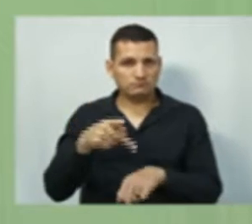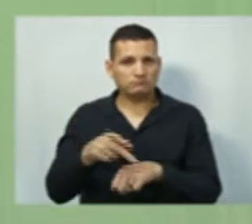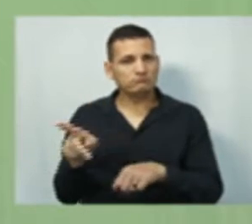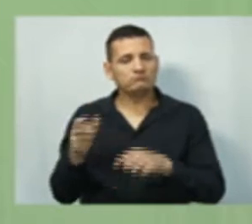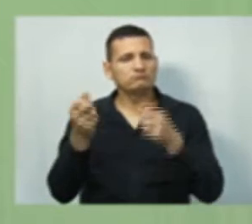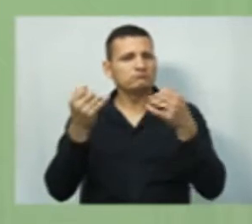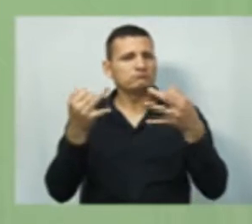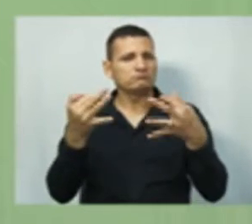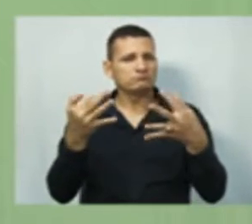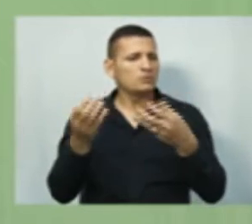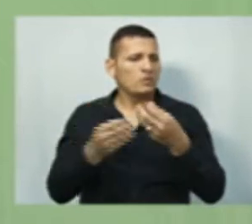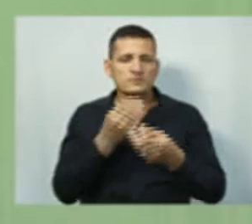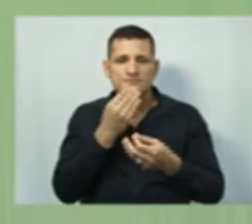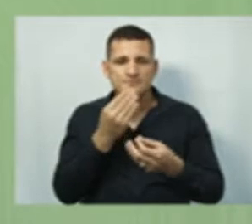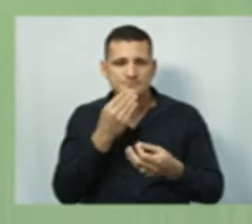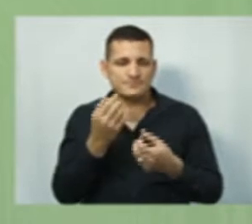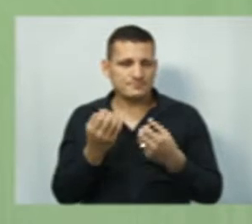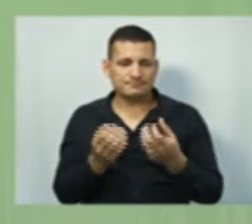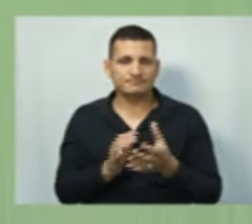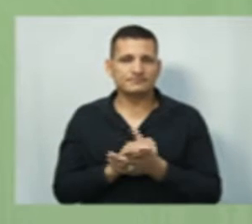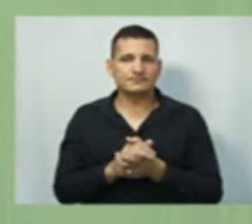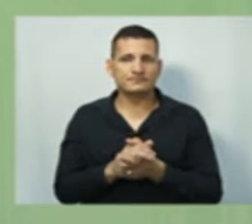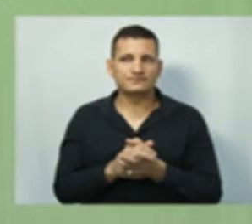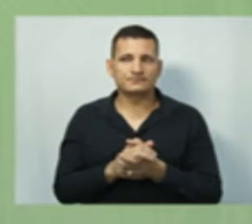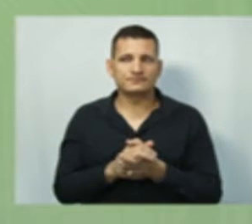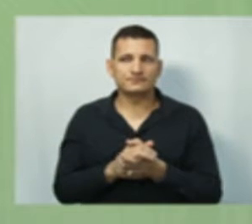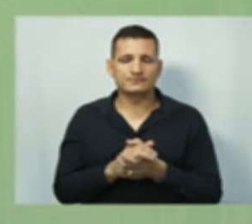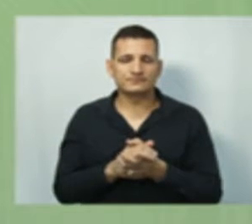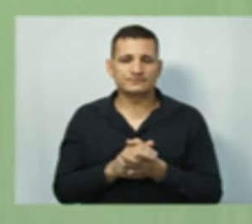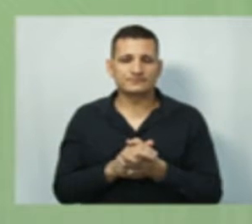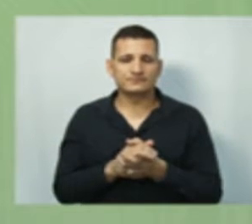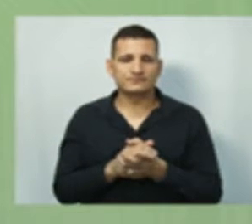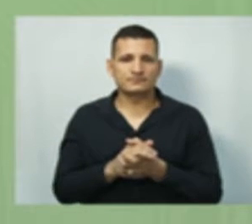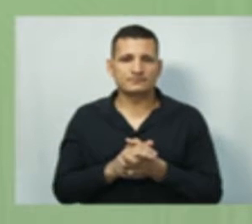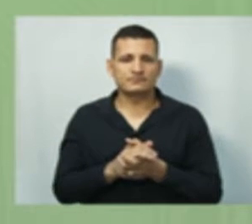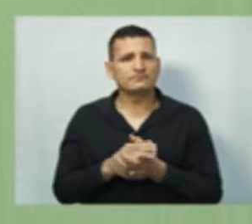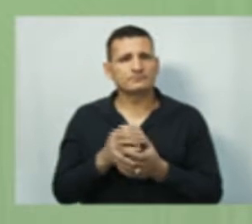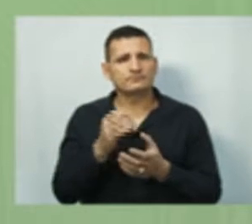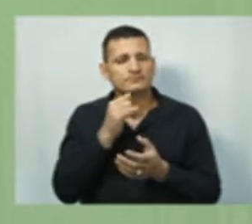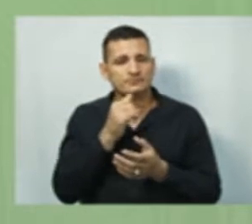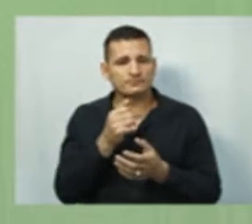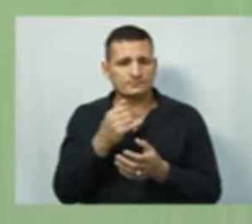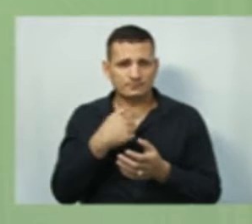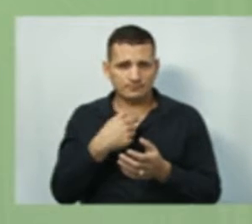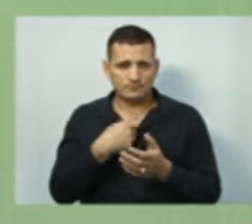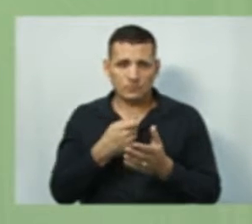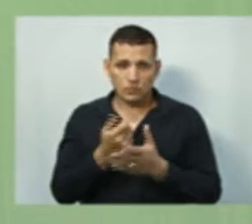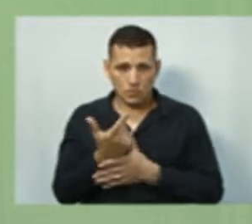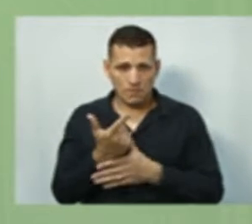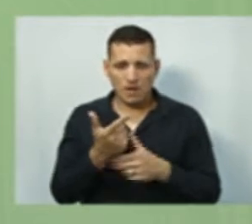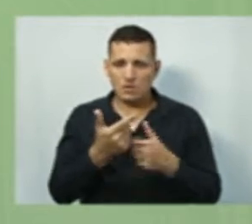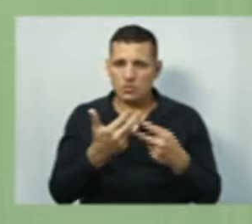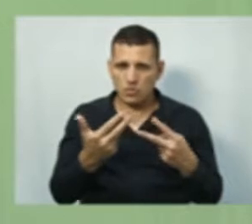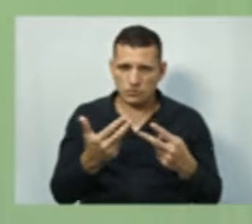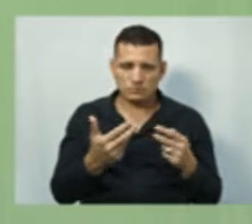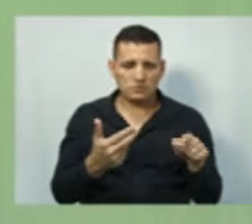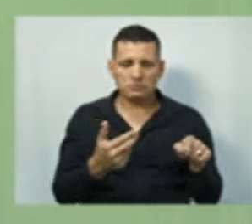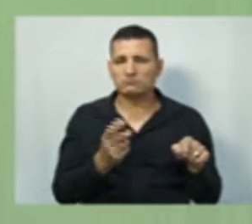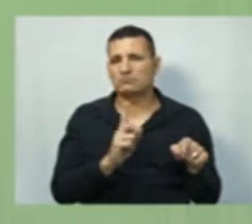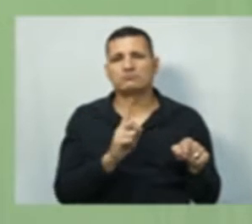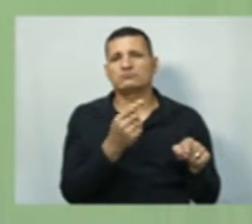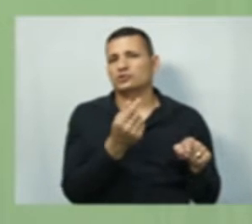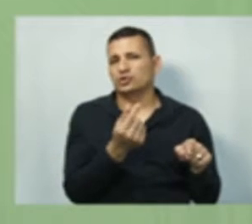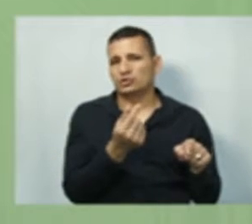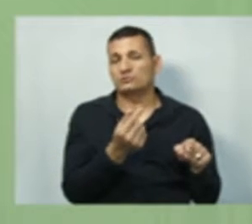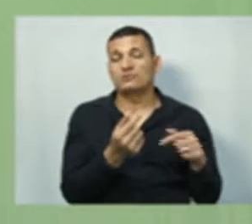de oportunidade. Ele fala assim: quando eu compro algo, eu não compro com dinheiro, compro com